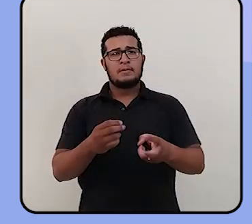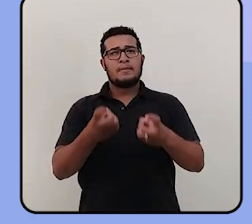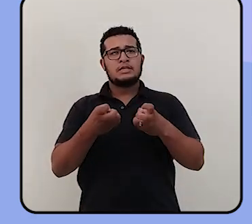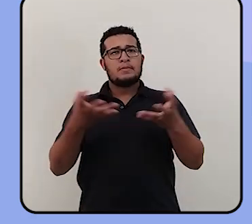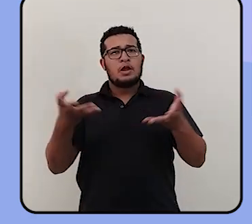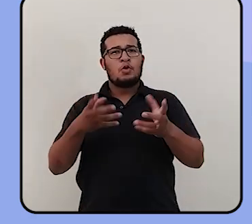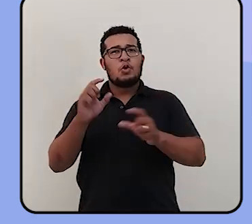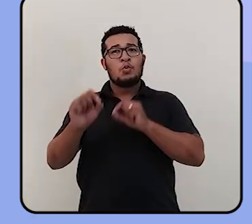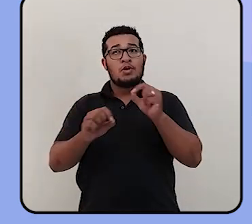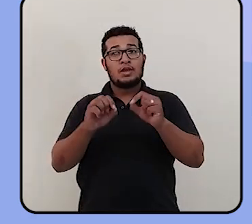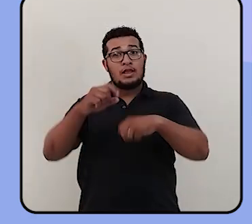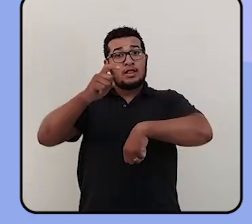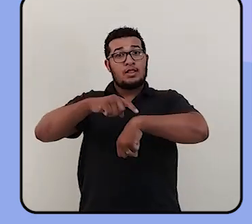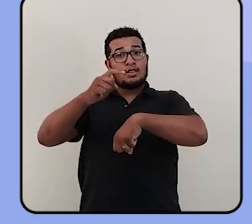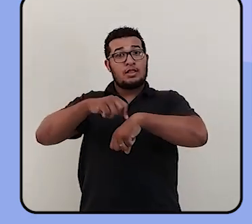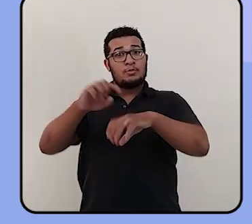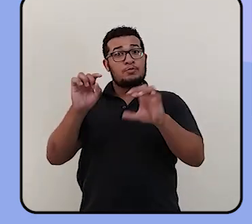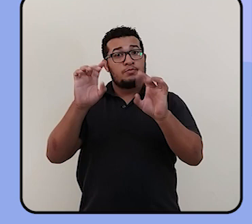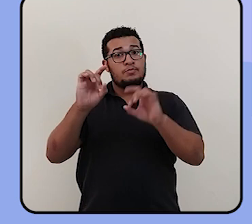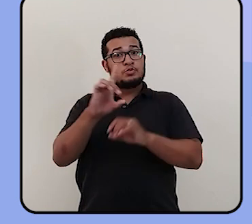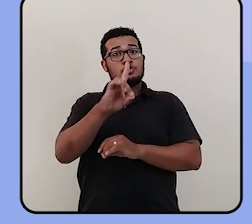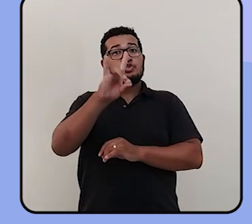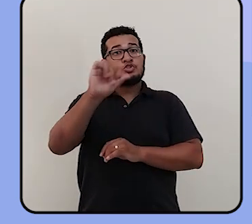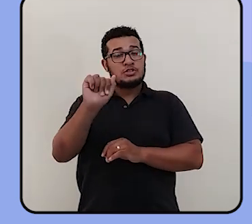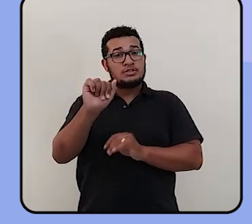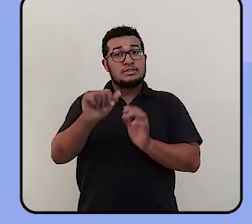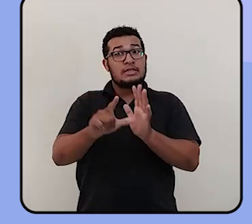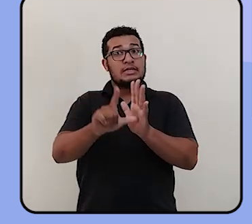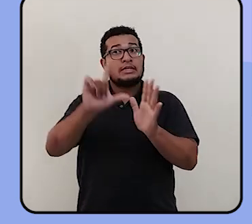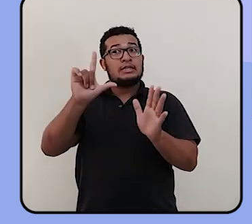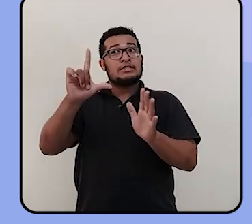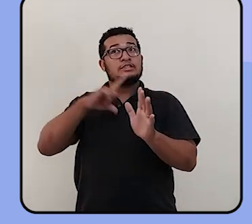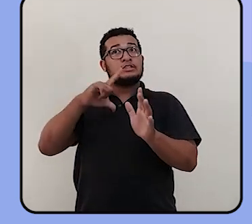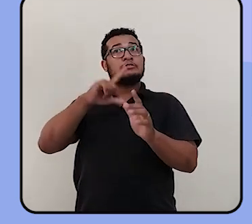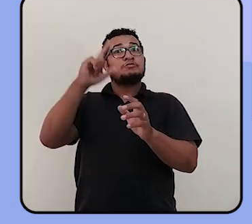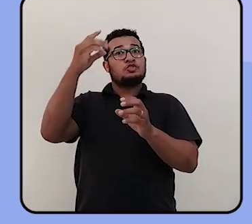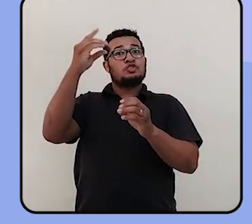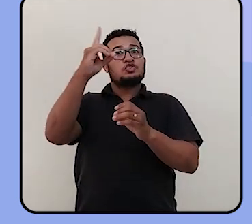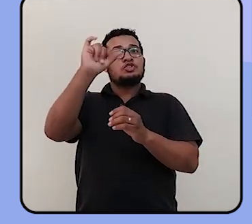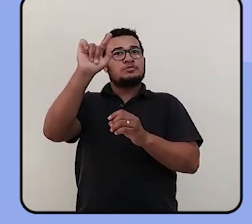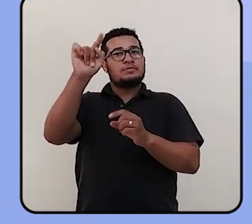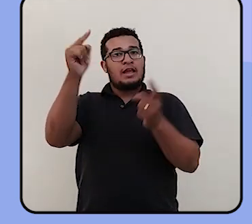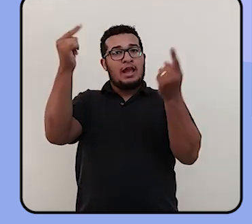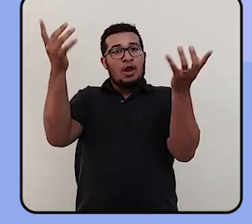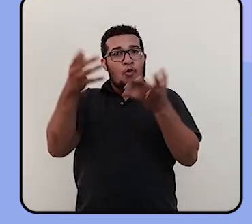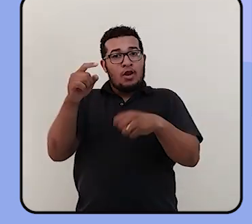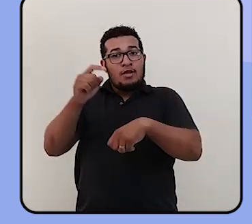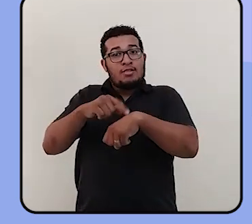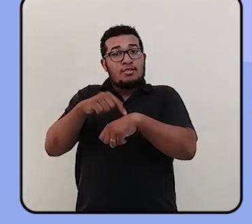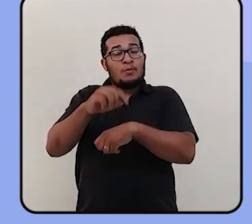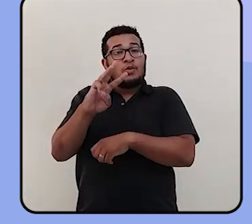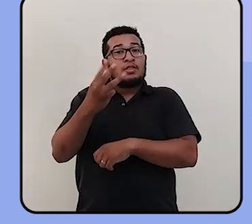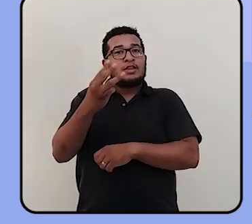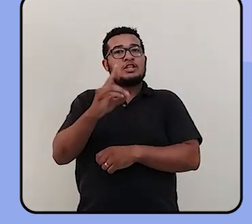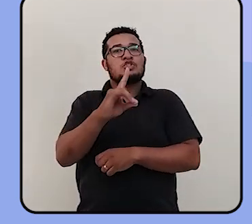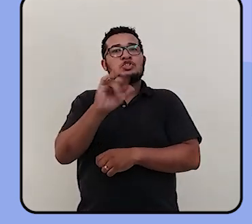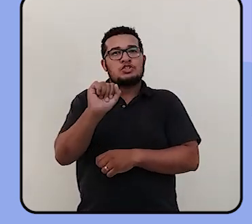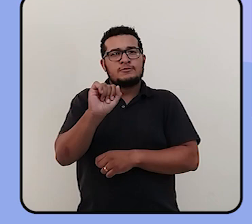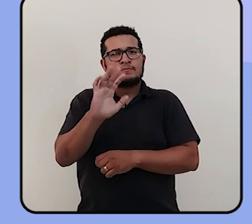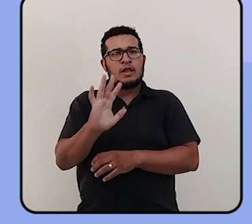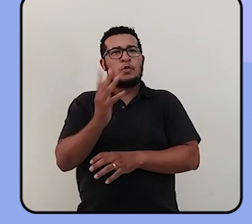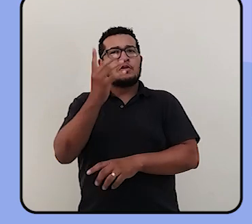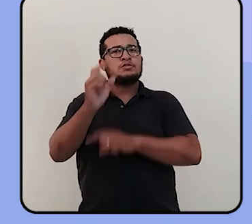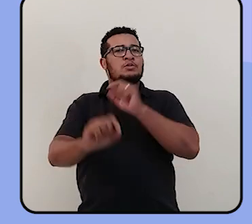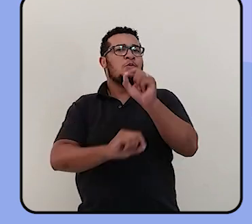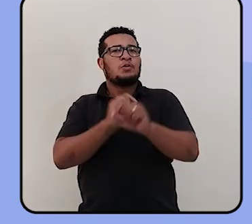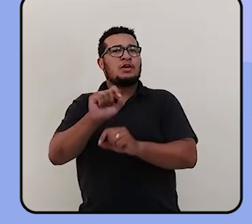Observe agora o tempo em dias. Eram 5 dias, agora serão 3 dias. O que está acontecendo